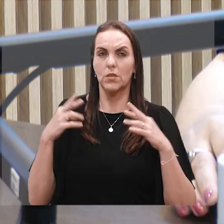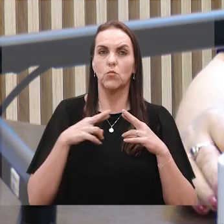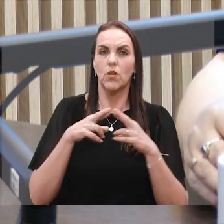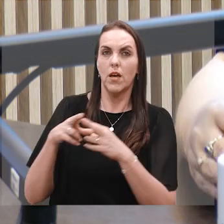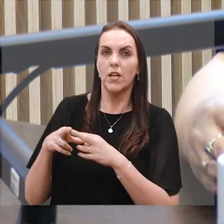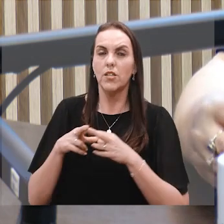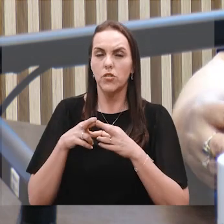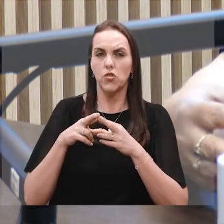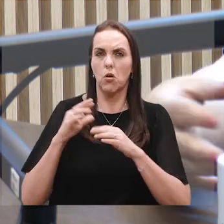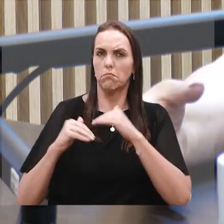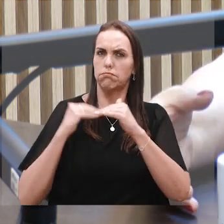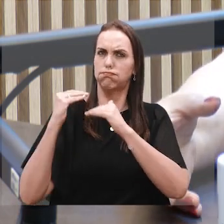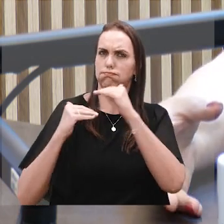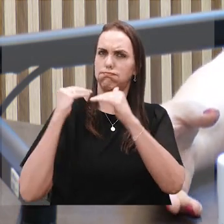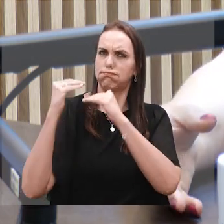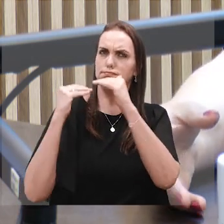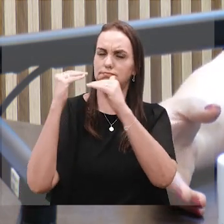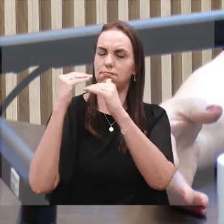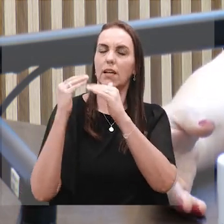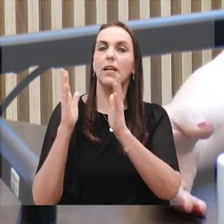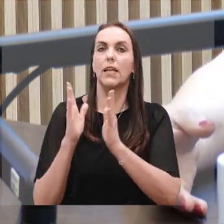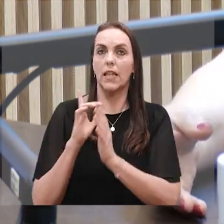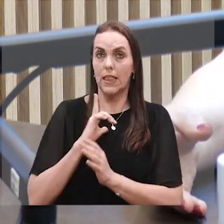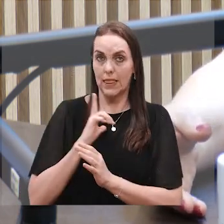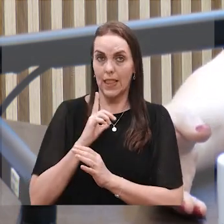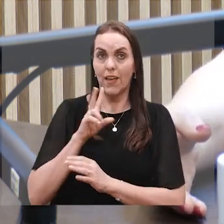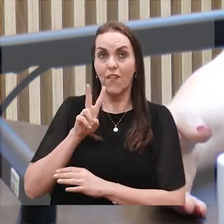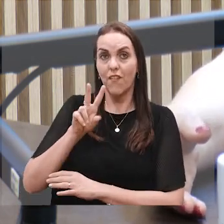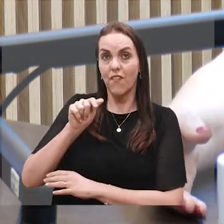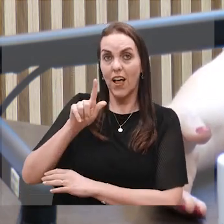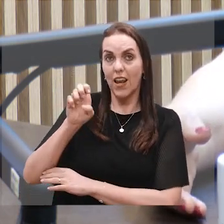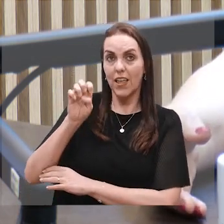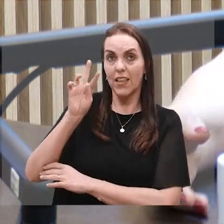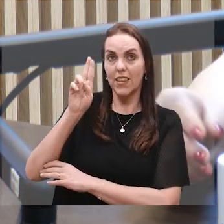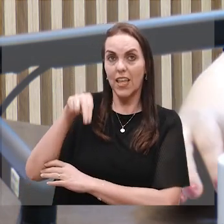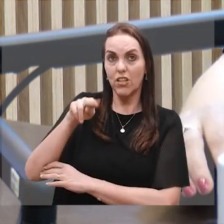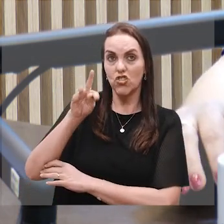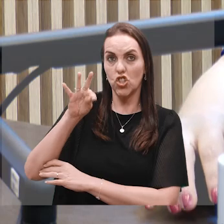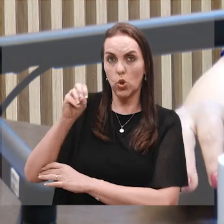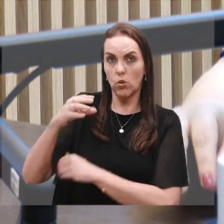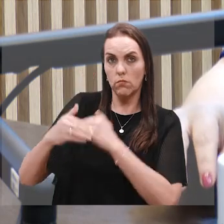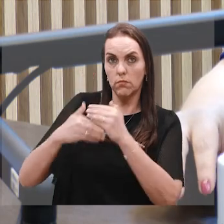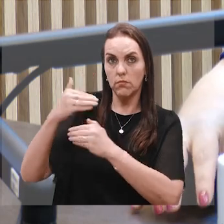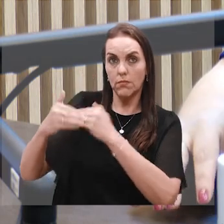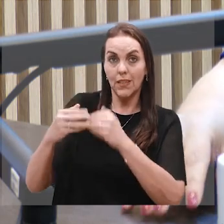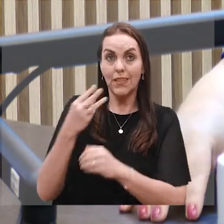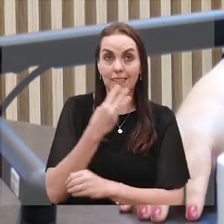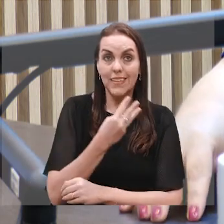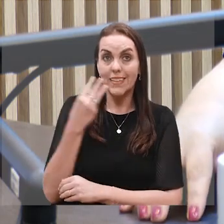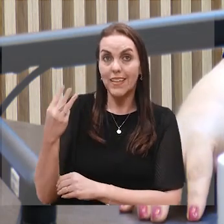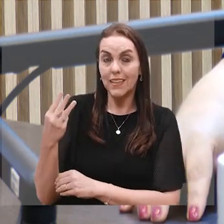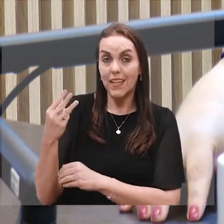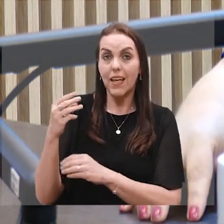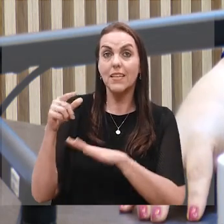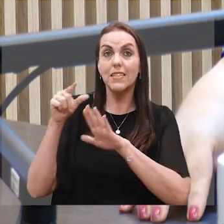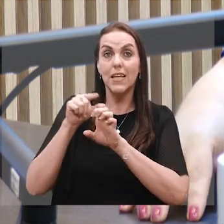é um potencial que cresce muito. A gente tem lá o Vale Trentino agora se desenvolvendo com mais de 33 empreendimentos. Que daí não é